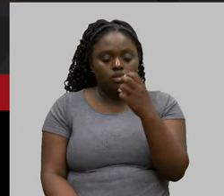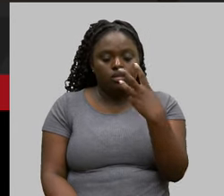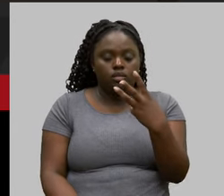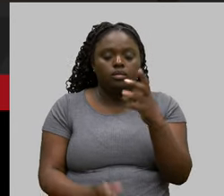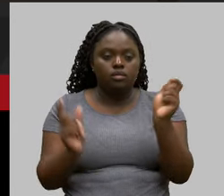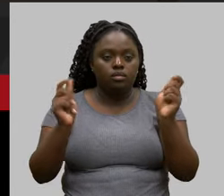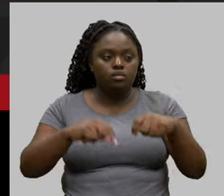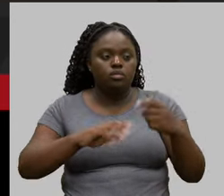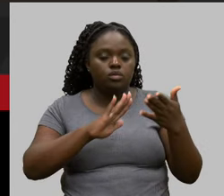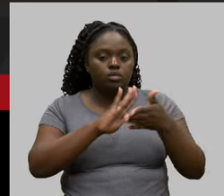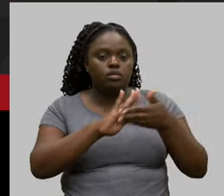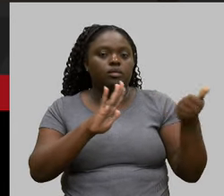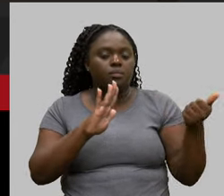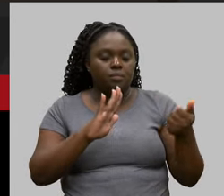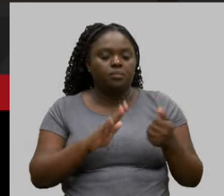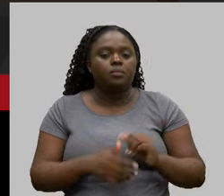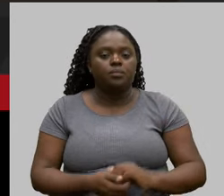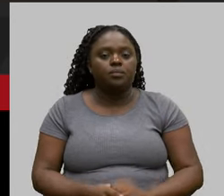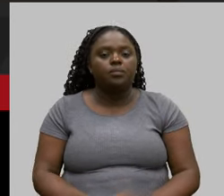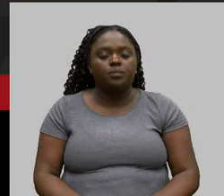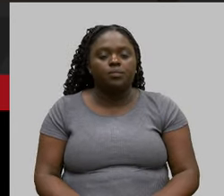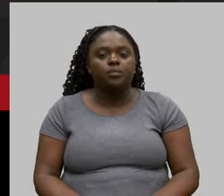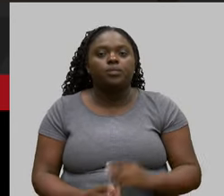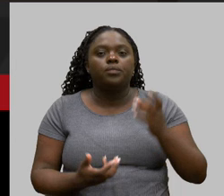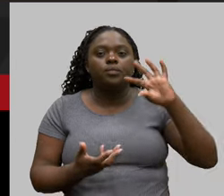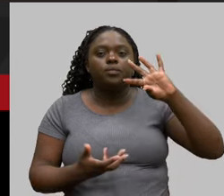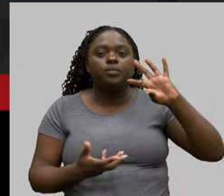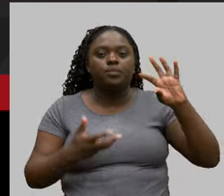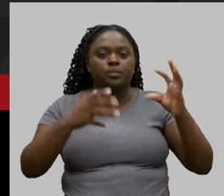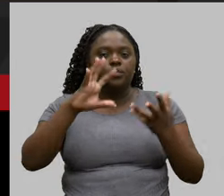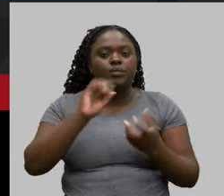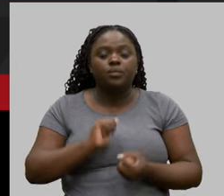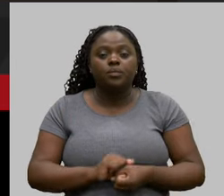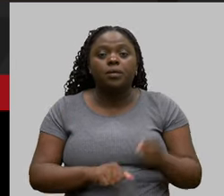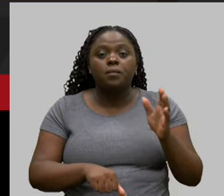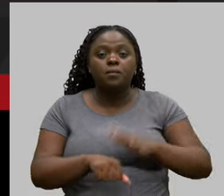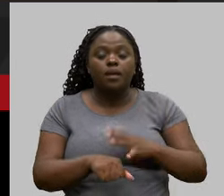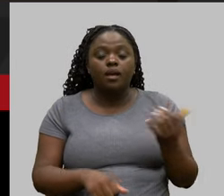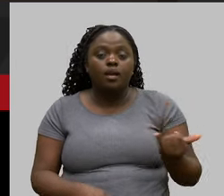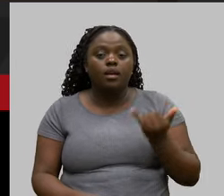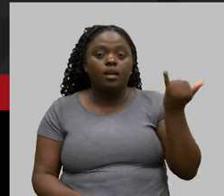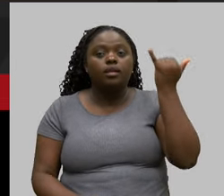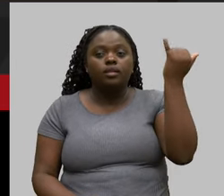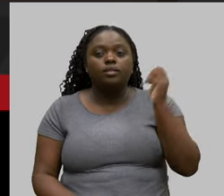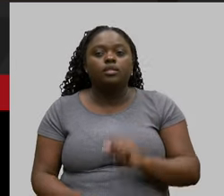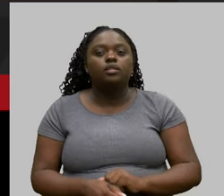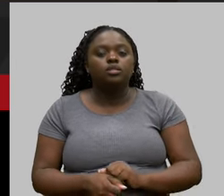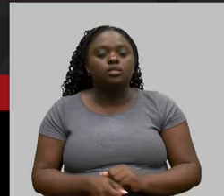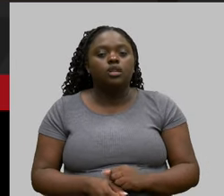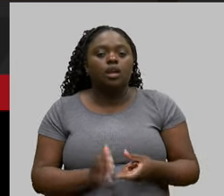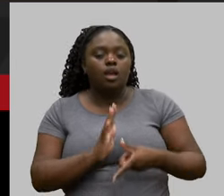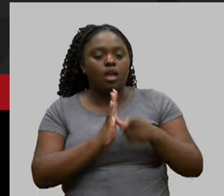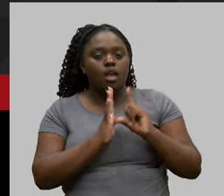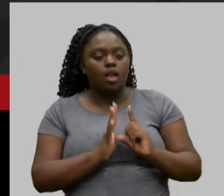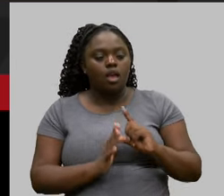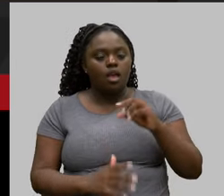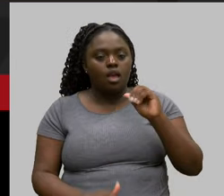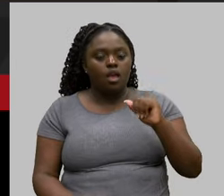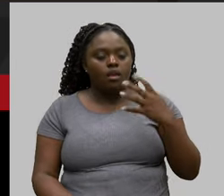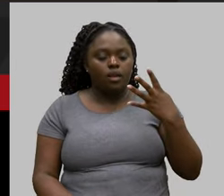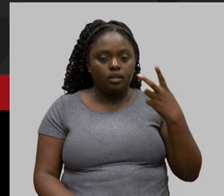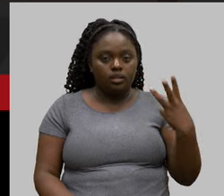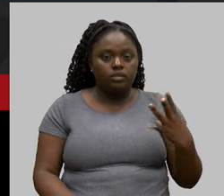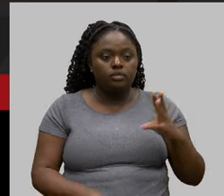regimes próprios reforma revolucionária mais revolucionária enquanto a de 46 foi a mais Progressista Essa